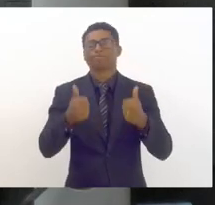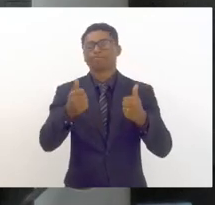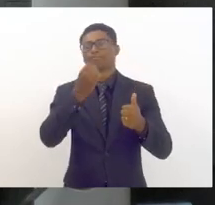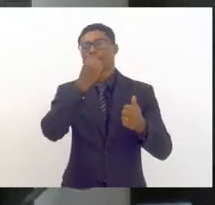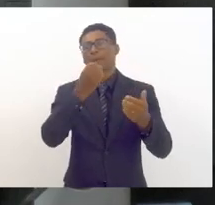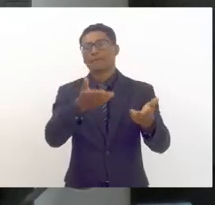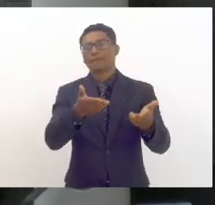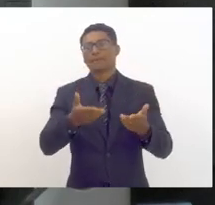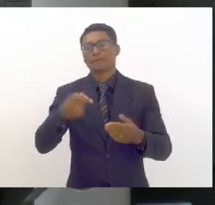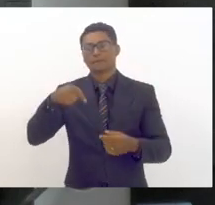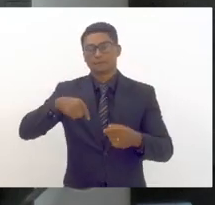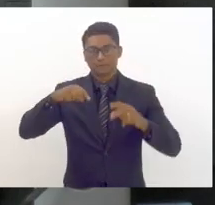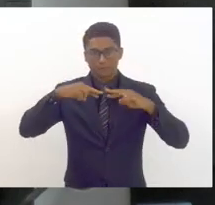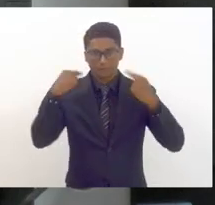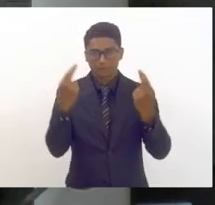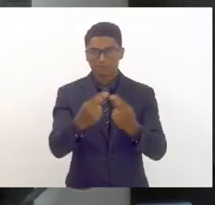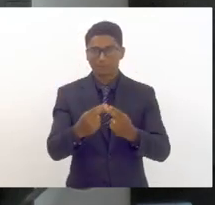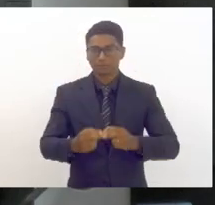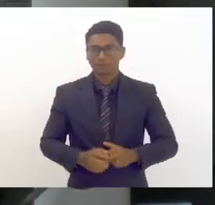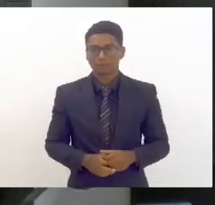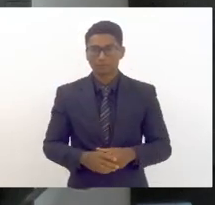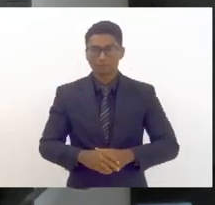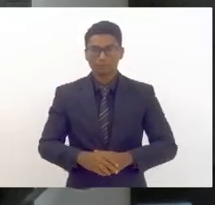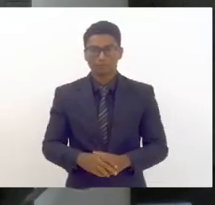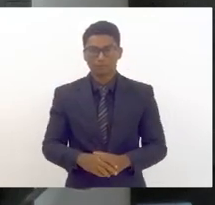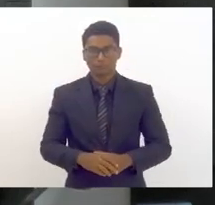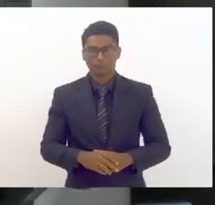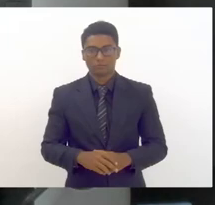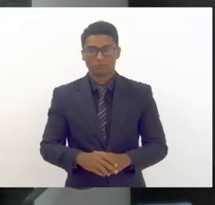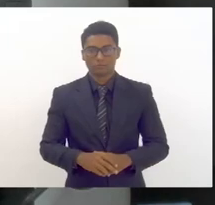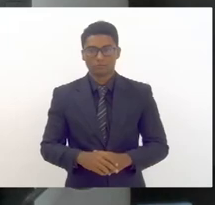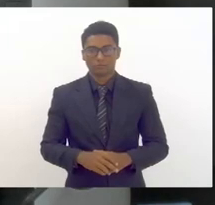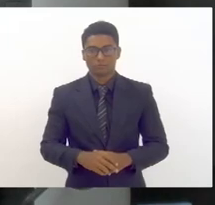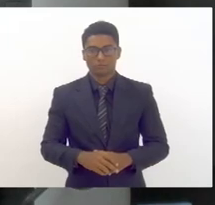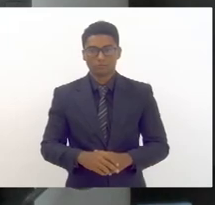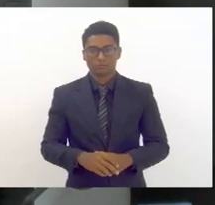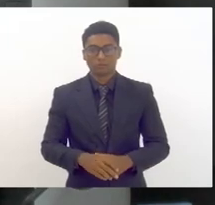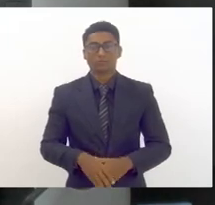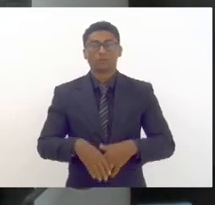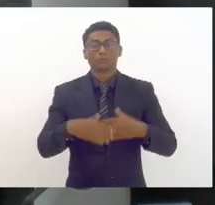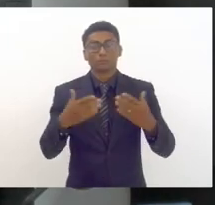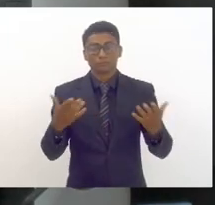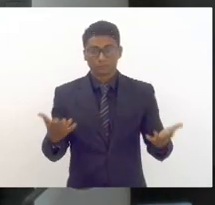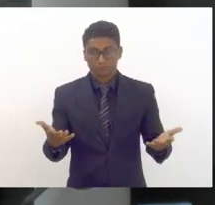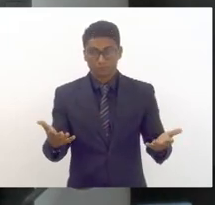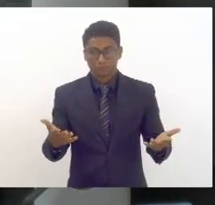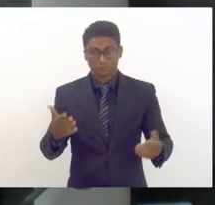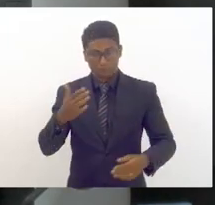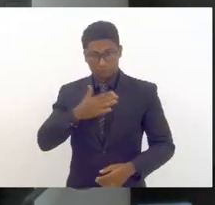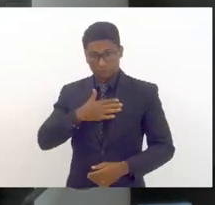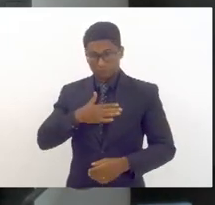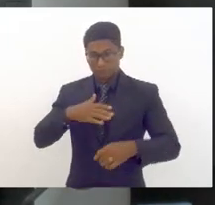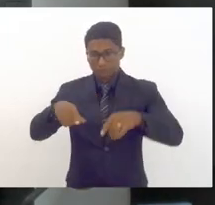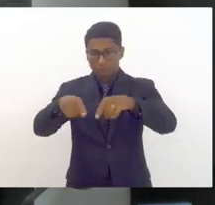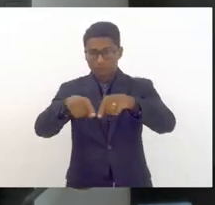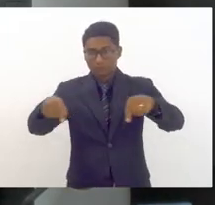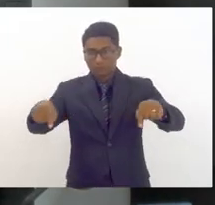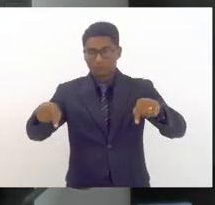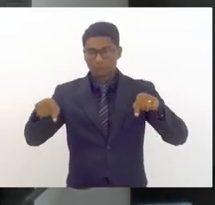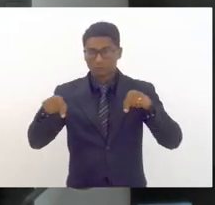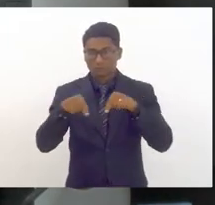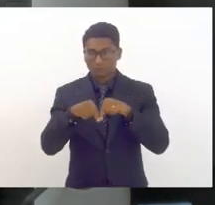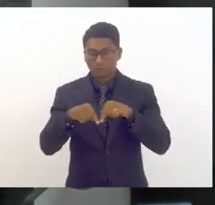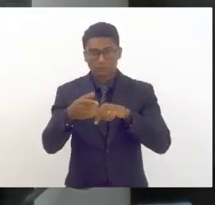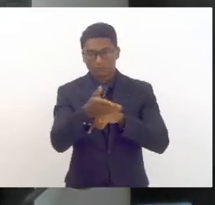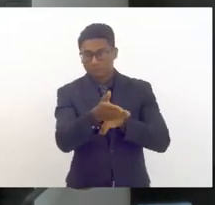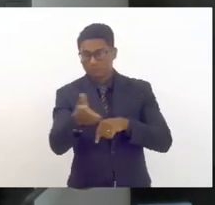essa audiência. E, ainda que eles tenham me colocado, não é, em reunião no meu gabinete, as